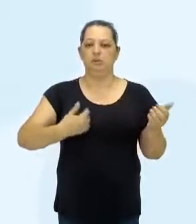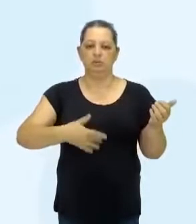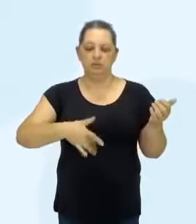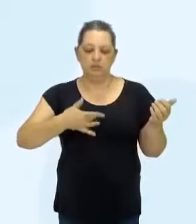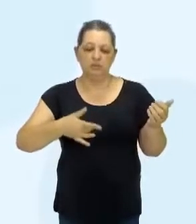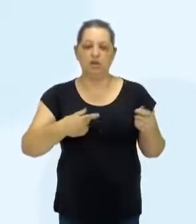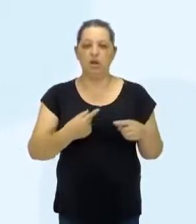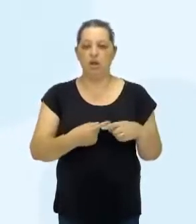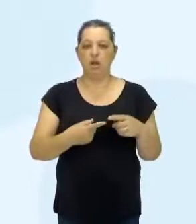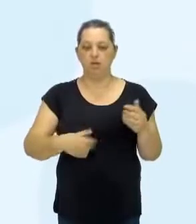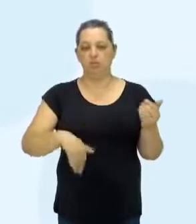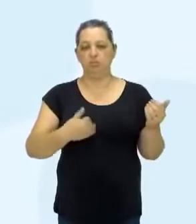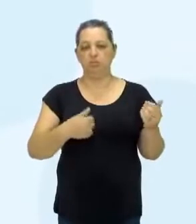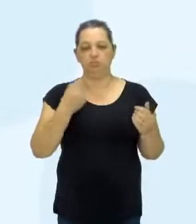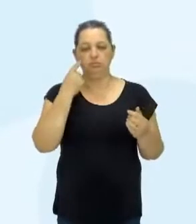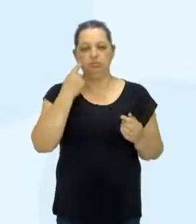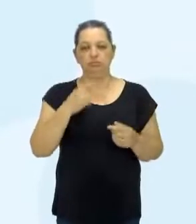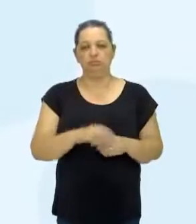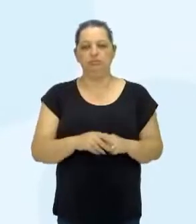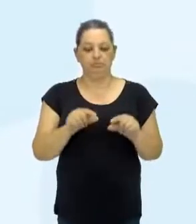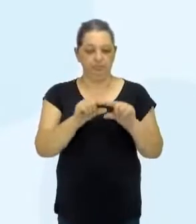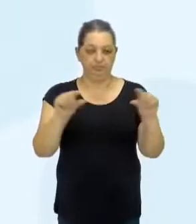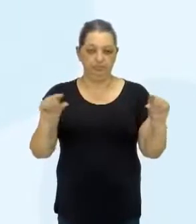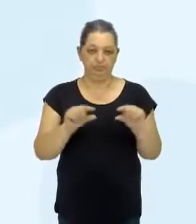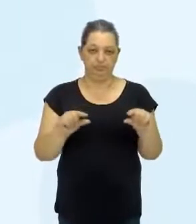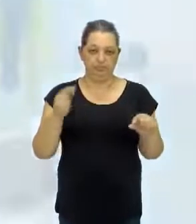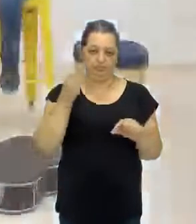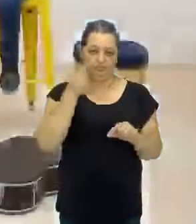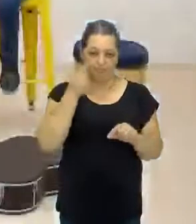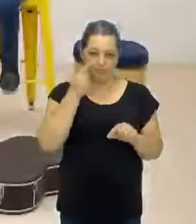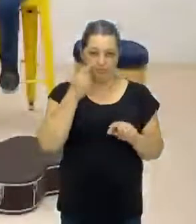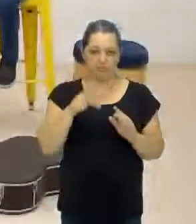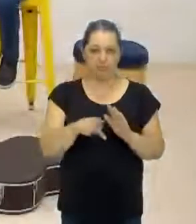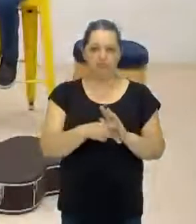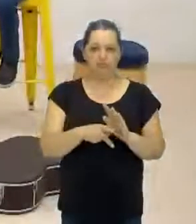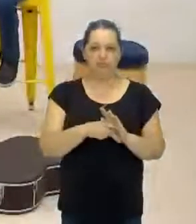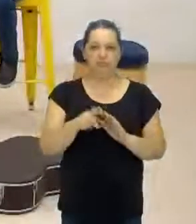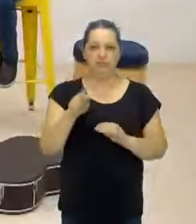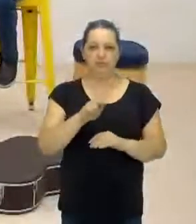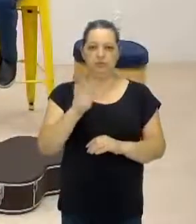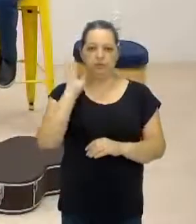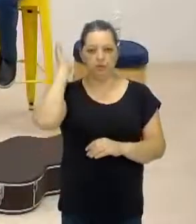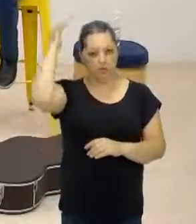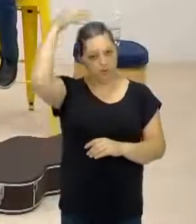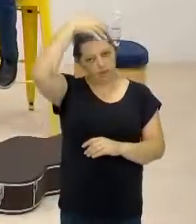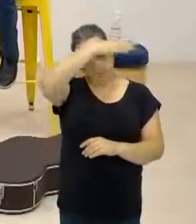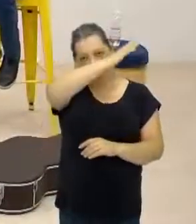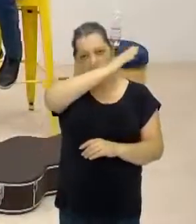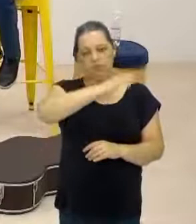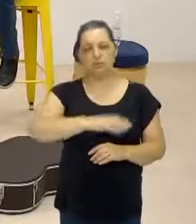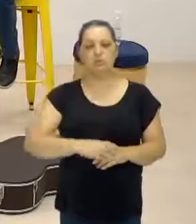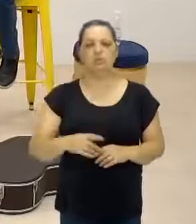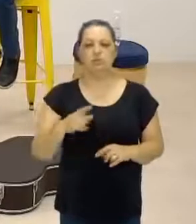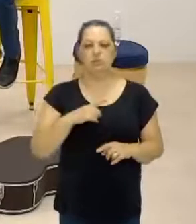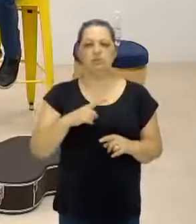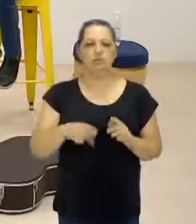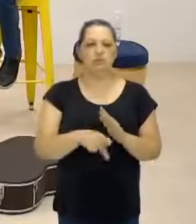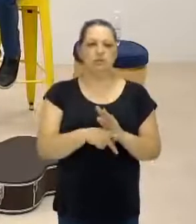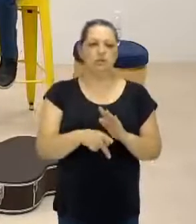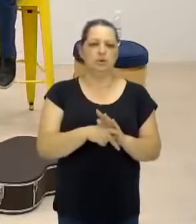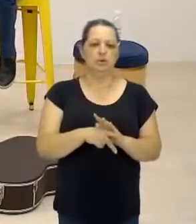corda aí vibrante, né? No caso. E aí, ó, vamos fazer aqui com o Joelson, o professor Joelson, né? Só existe essa equação